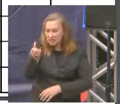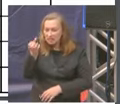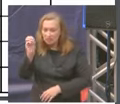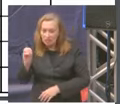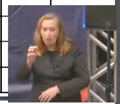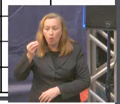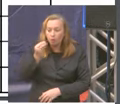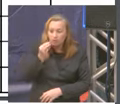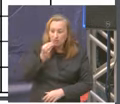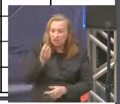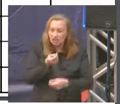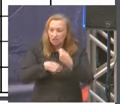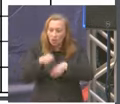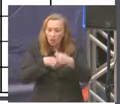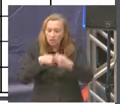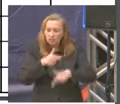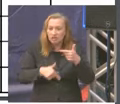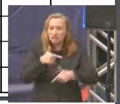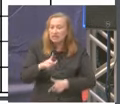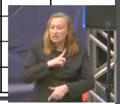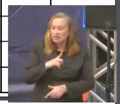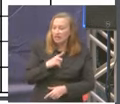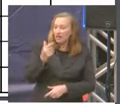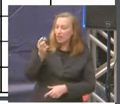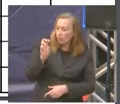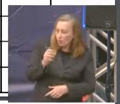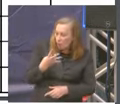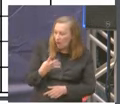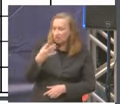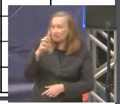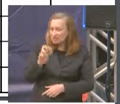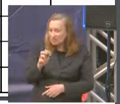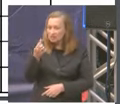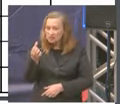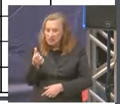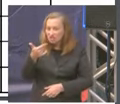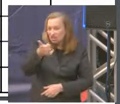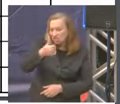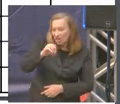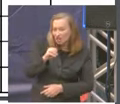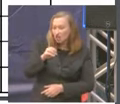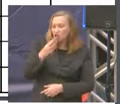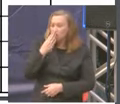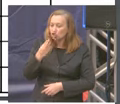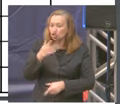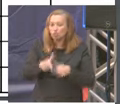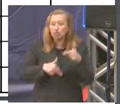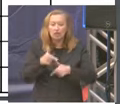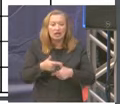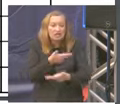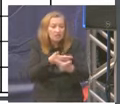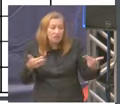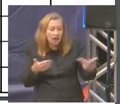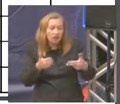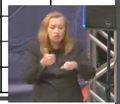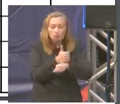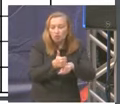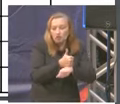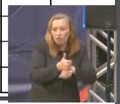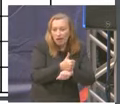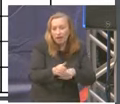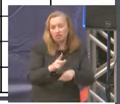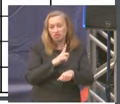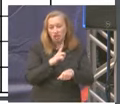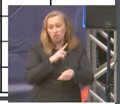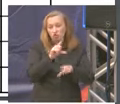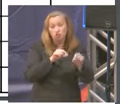trabalho. Se cada uma gerar 4, 5, 6, 10 tipos de emprego, eu tenho milhares de de opções profissionais.